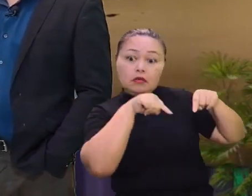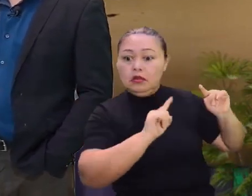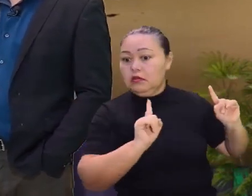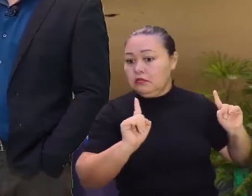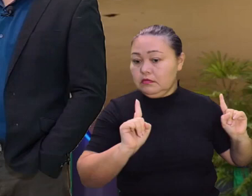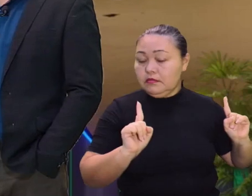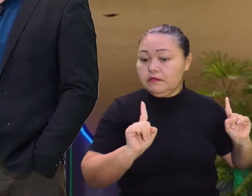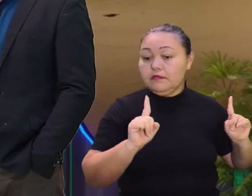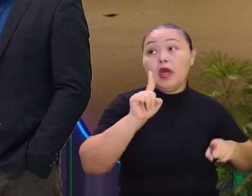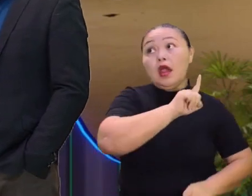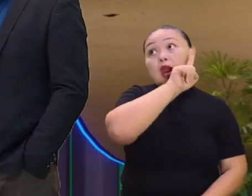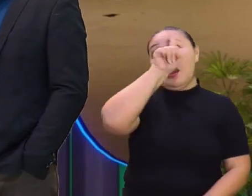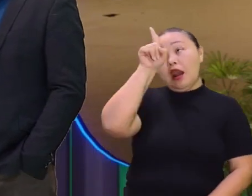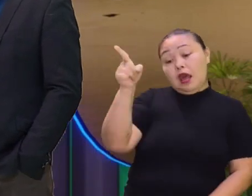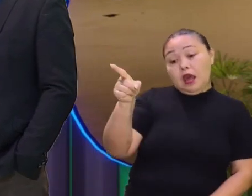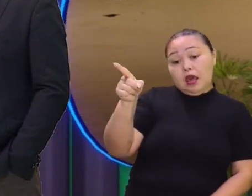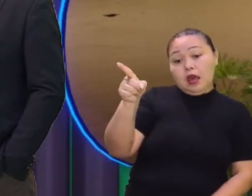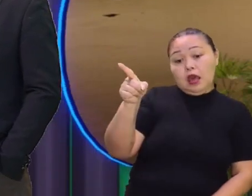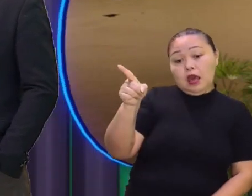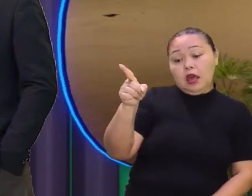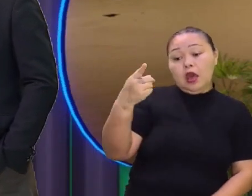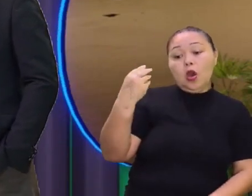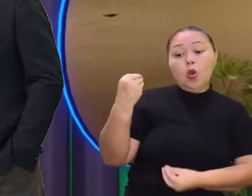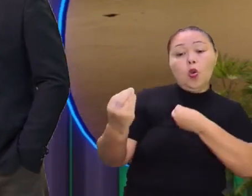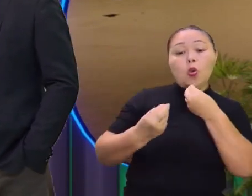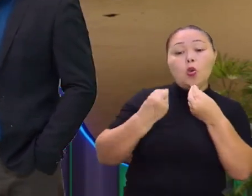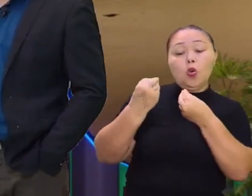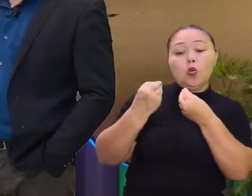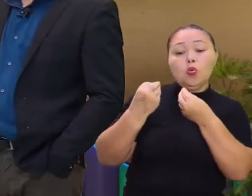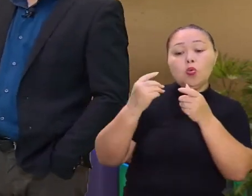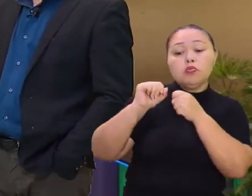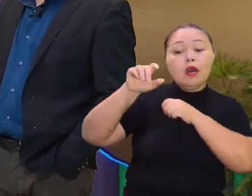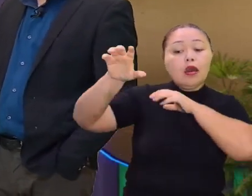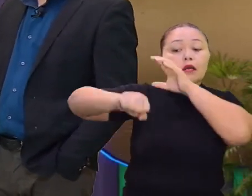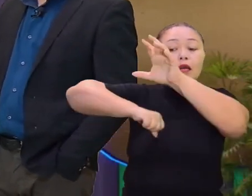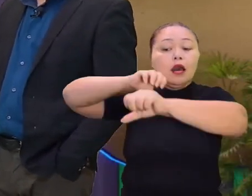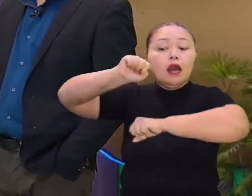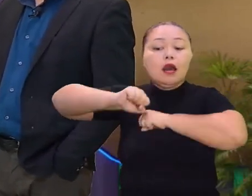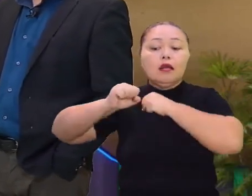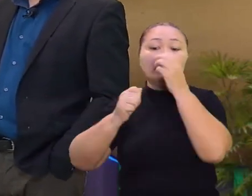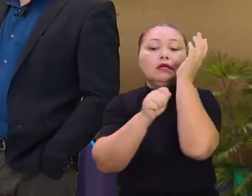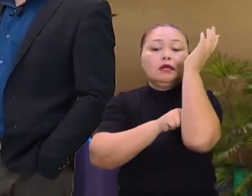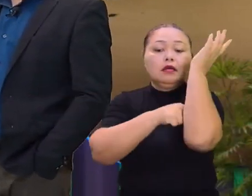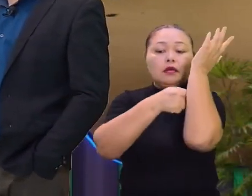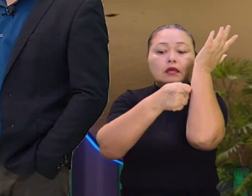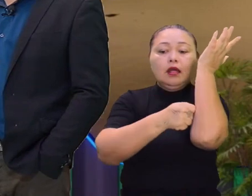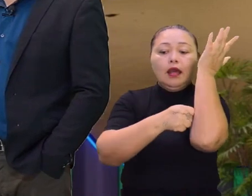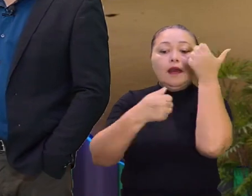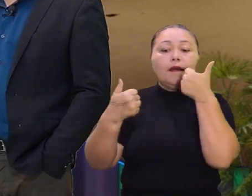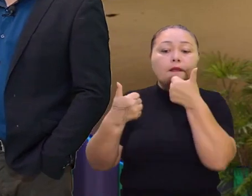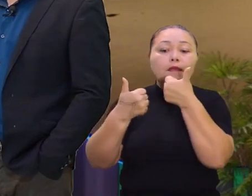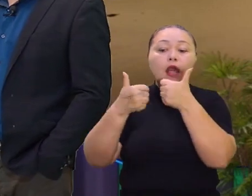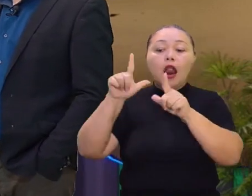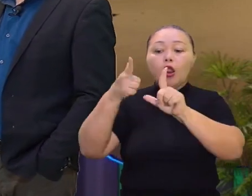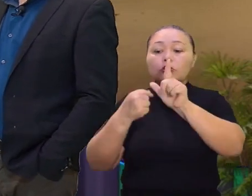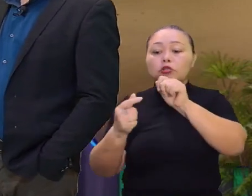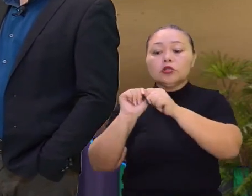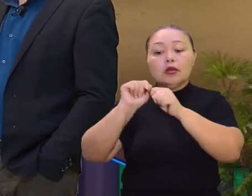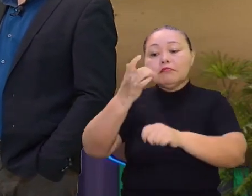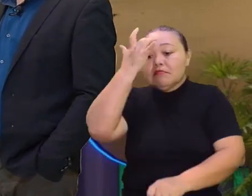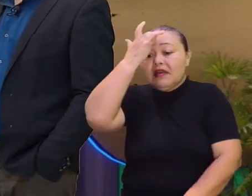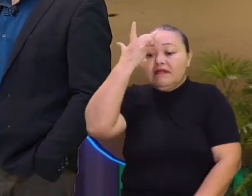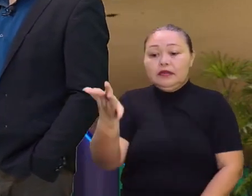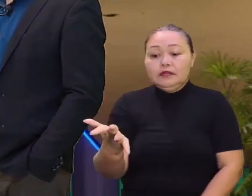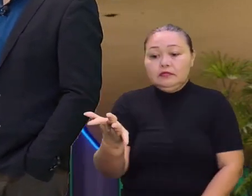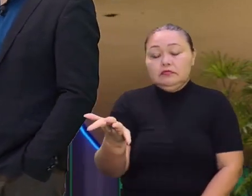aqui. Porque lá a forma de ter acesso a ela, a logística, é mais